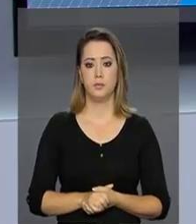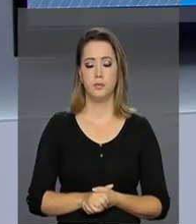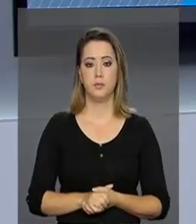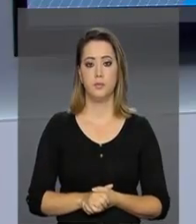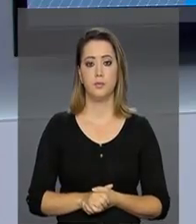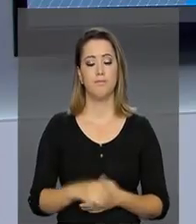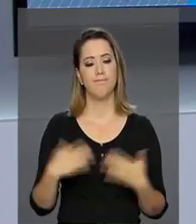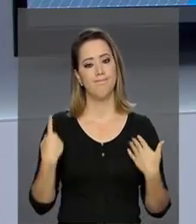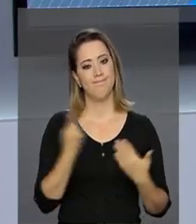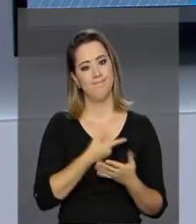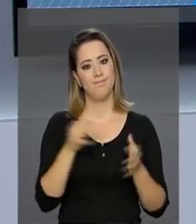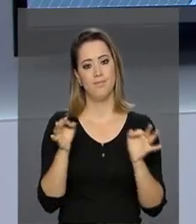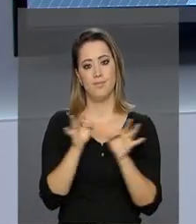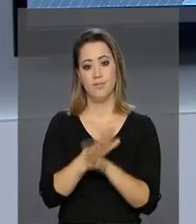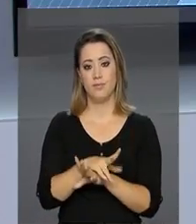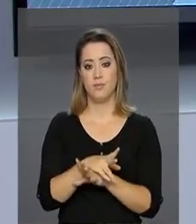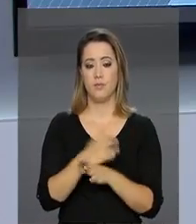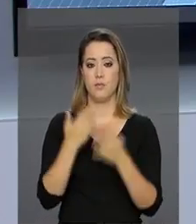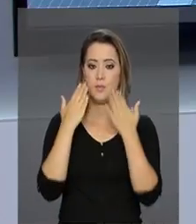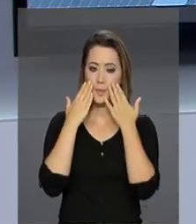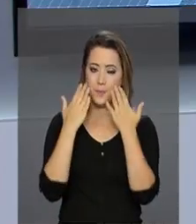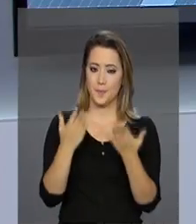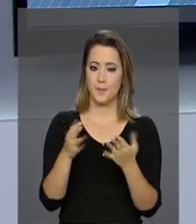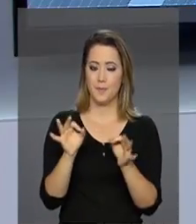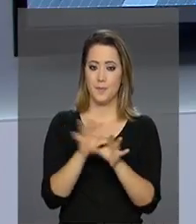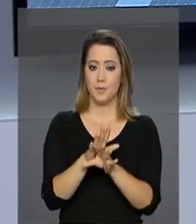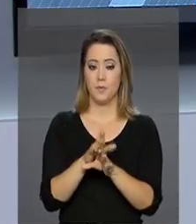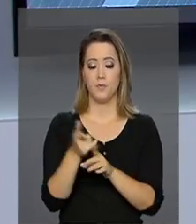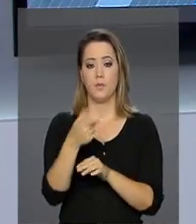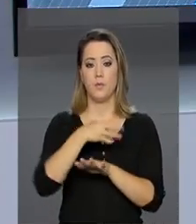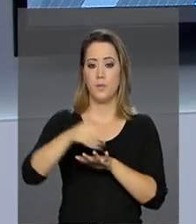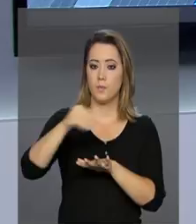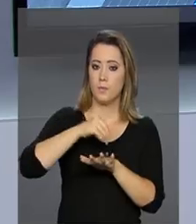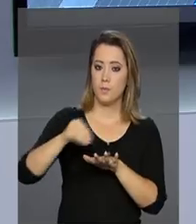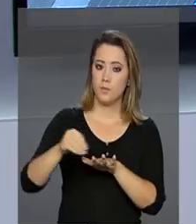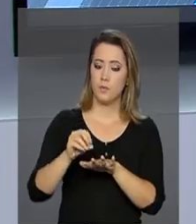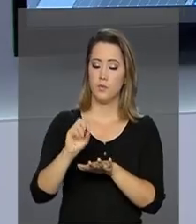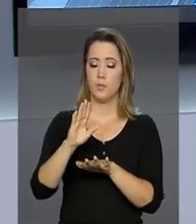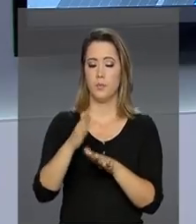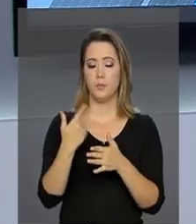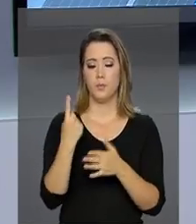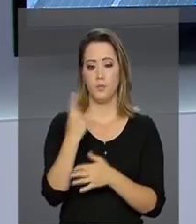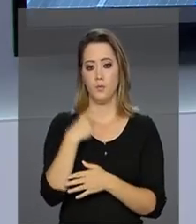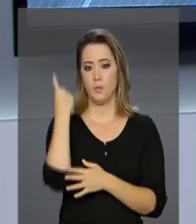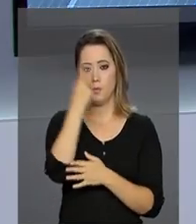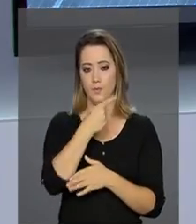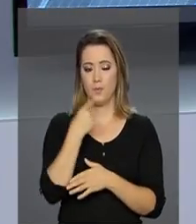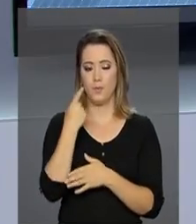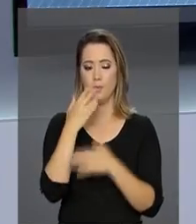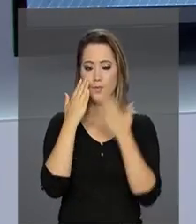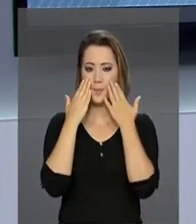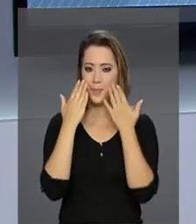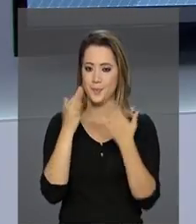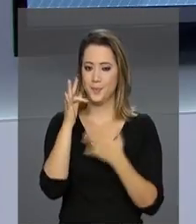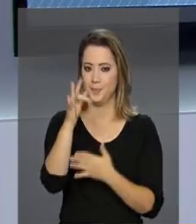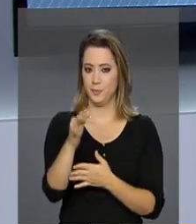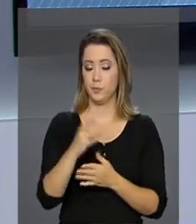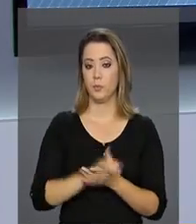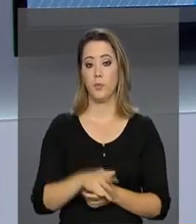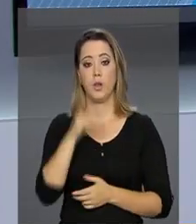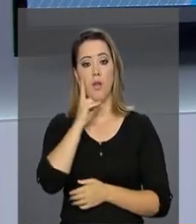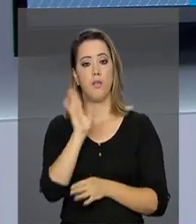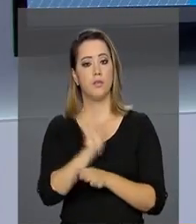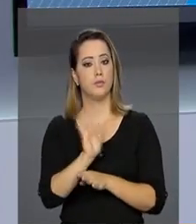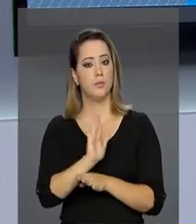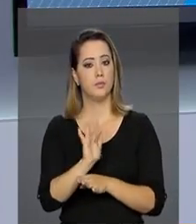o repórter NBR fica por aqui nós voltamos a qualquer momento com outras informações ou em uma hora na nossa próxima edição